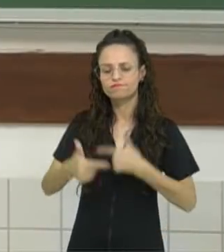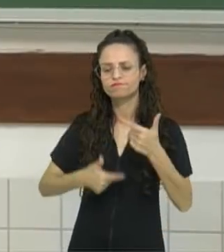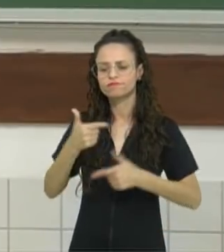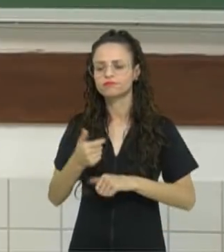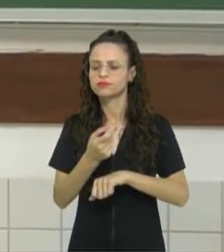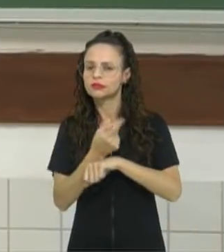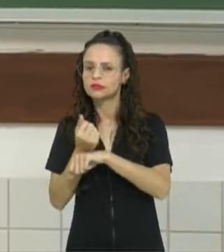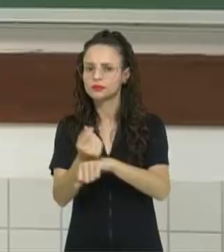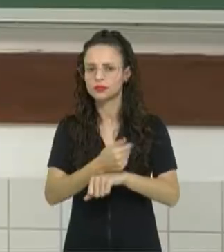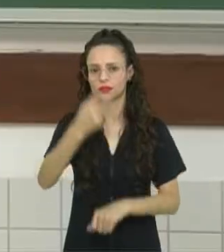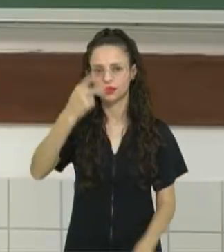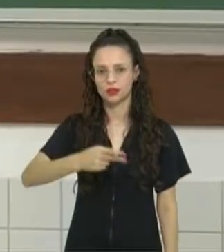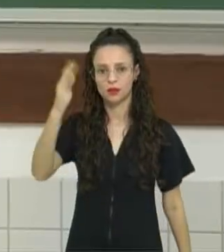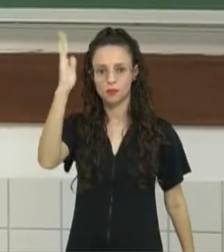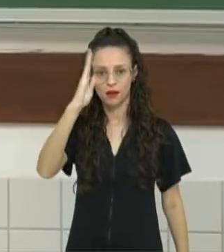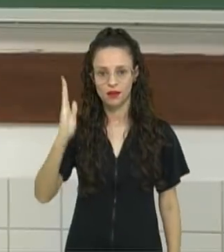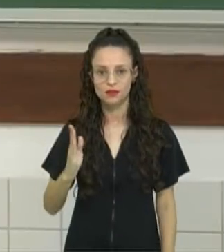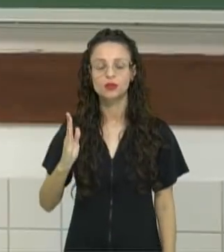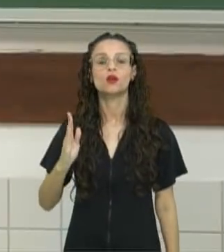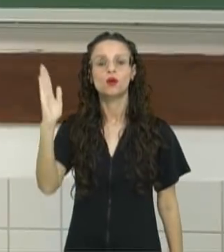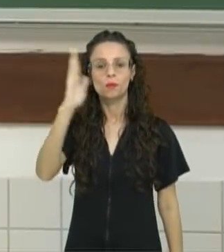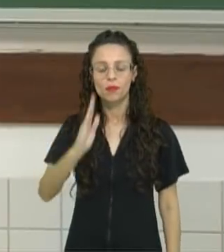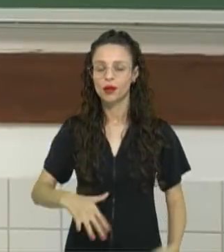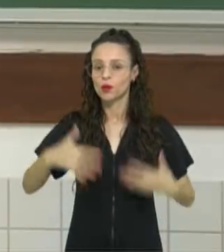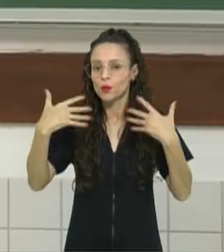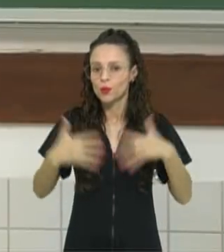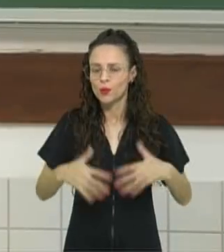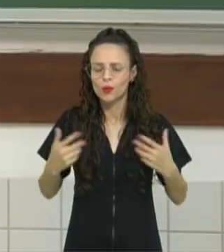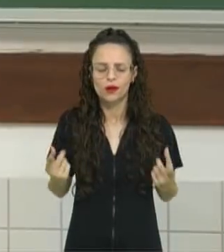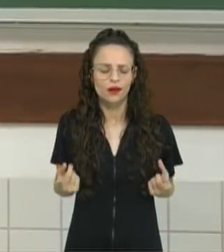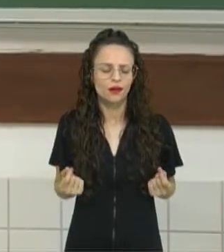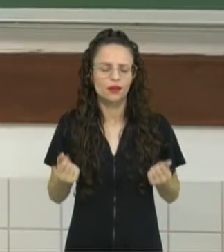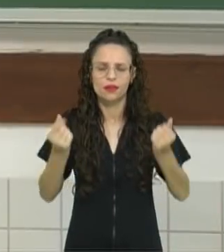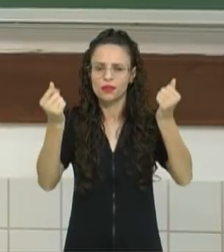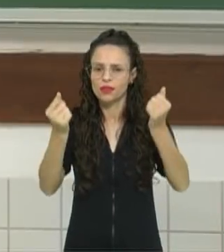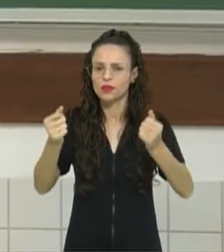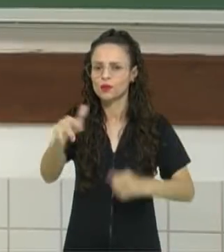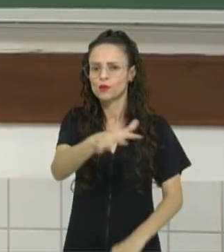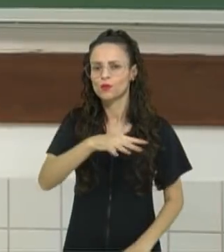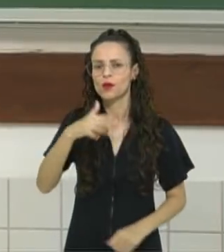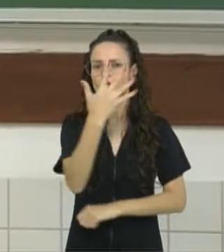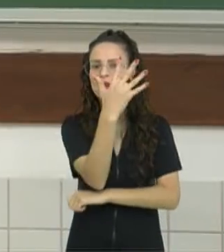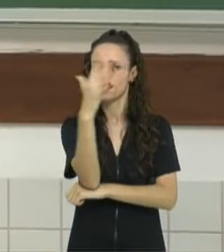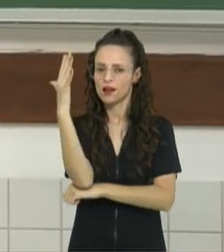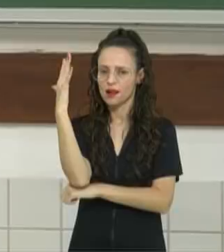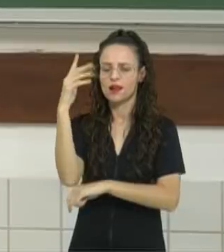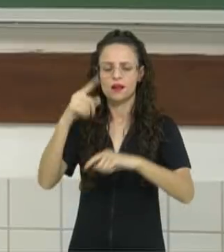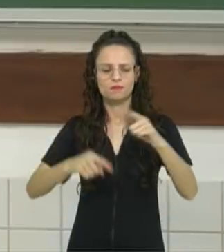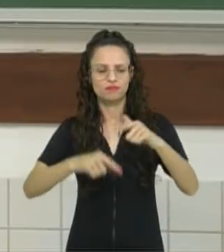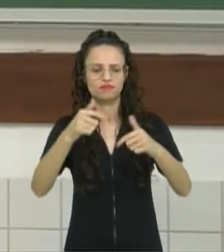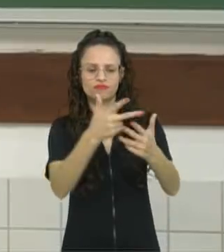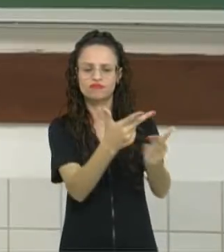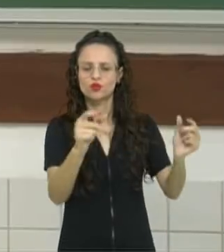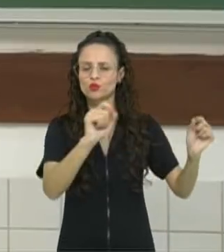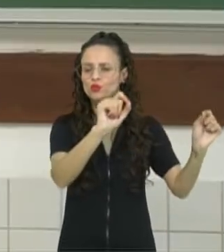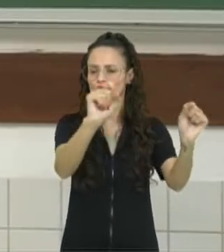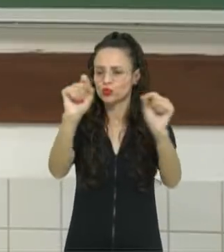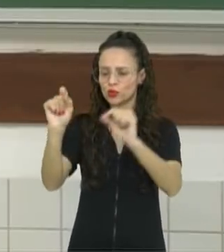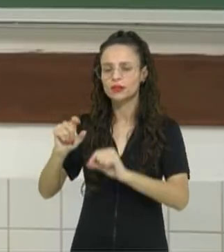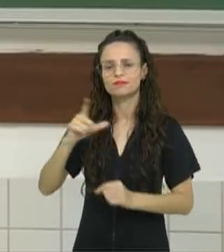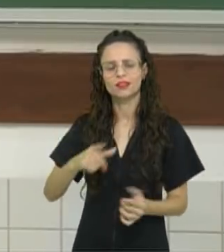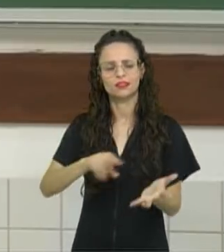Brasil. Então, o Brasil, ele é rico em recursos minerais e recursos naturais também. Nós vamos ter